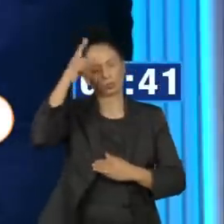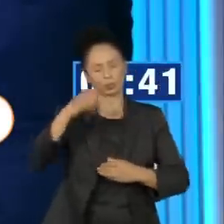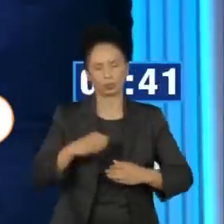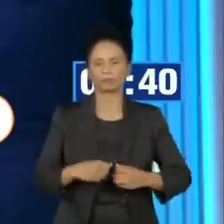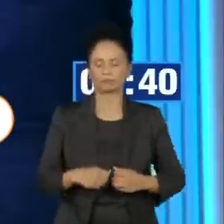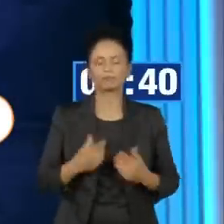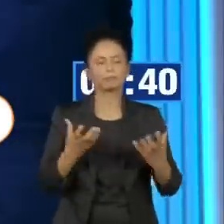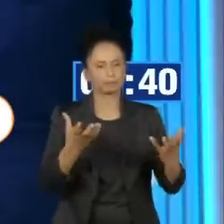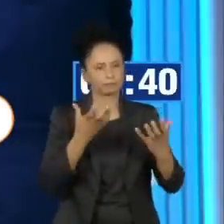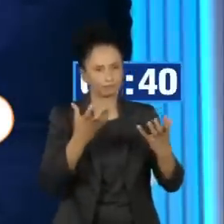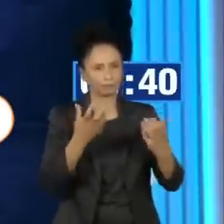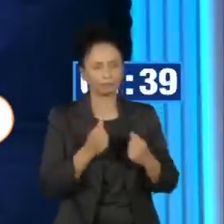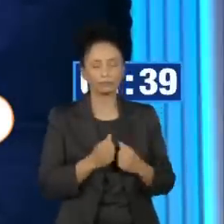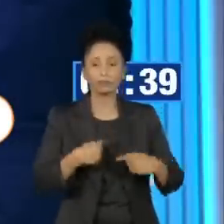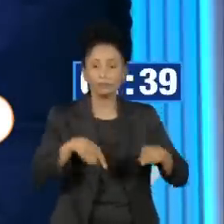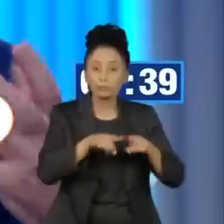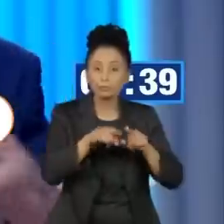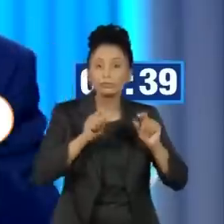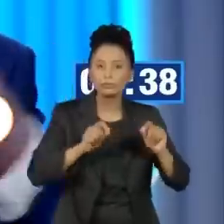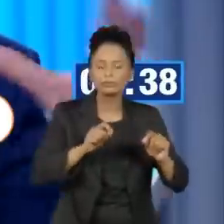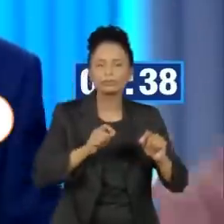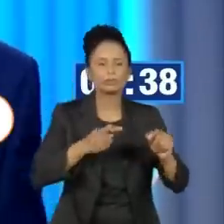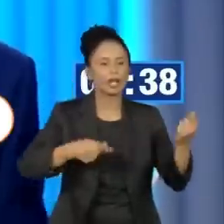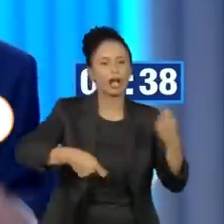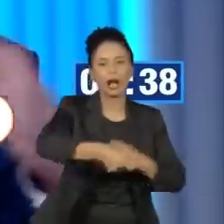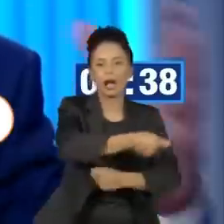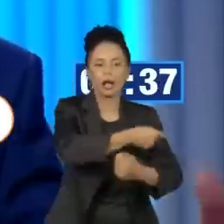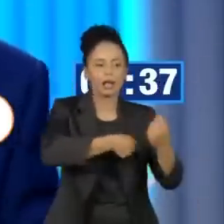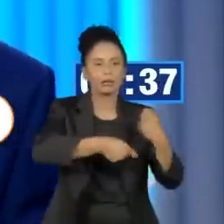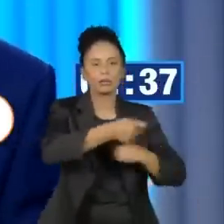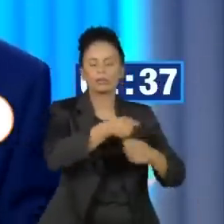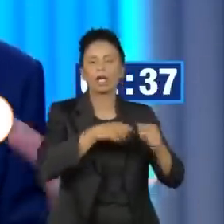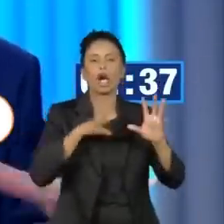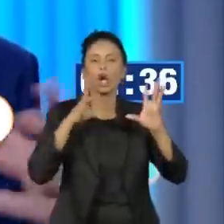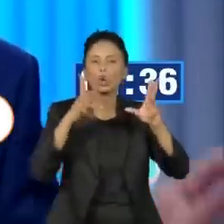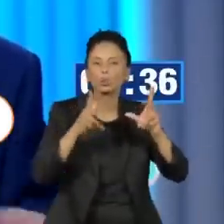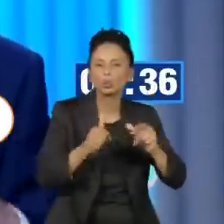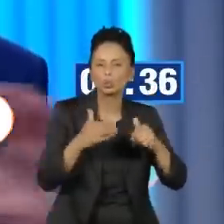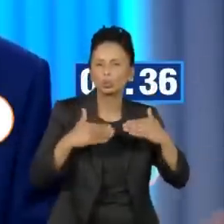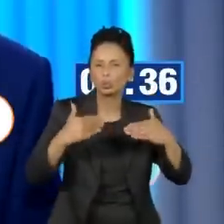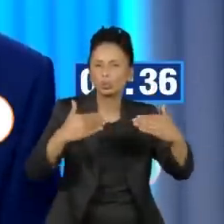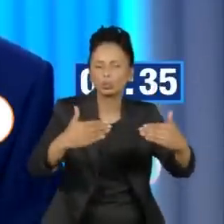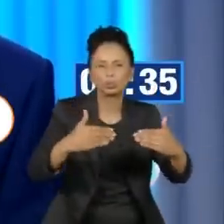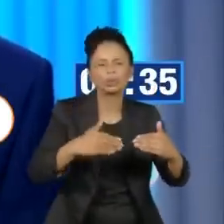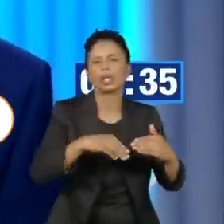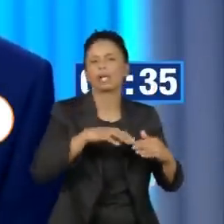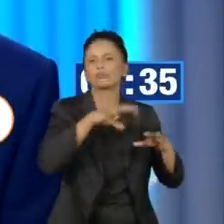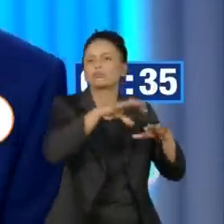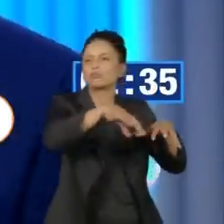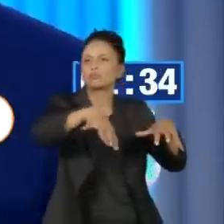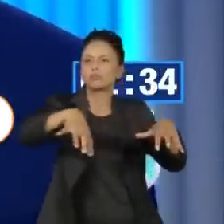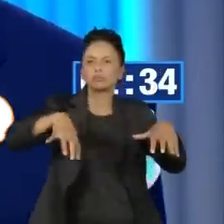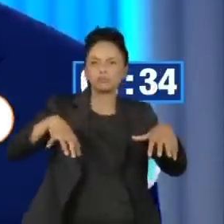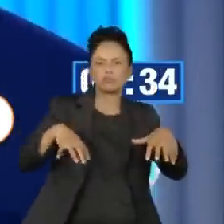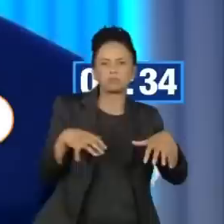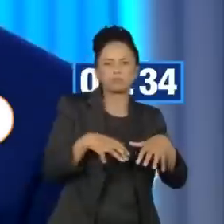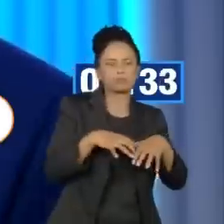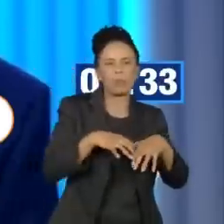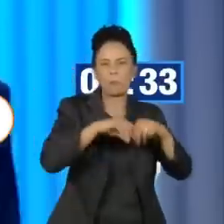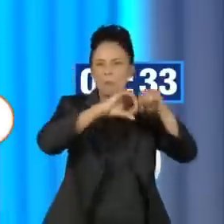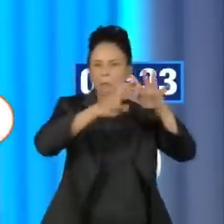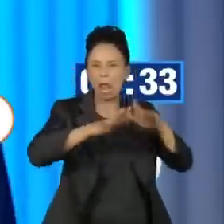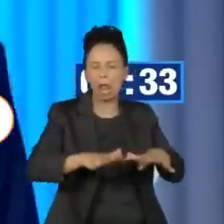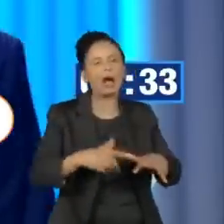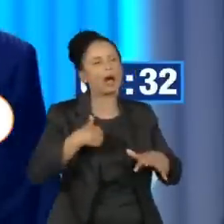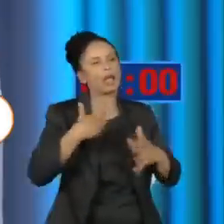da cultura restabilizar todas as instituições tipo Funarte todas as outras que estão completamente e rever